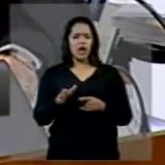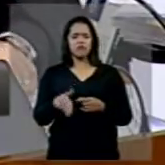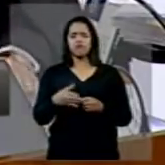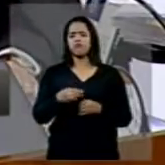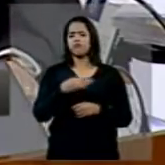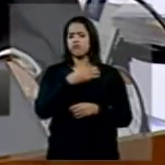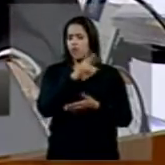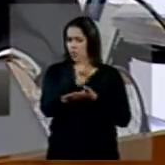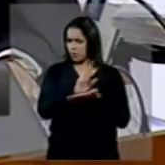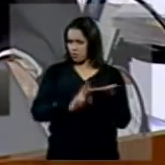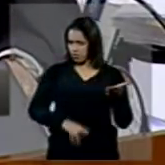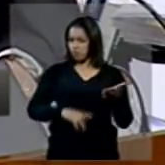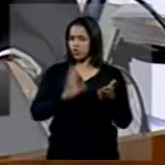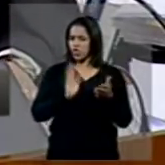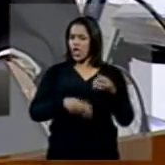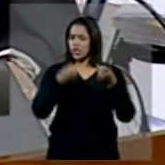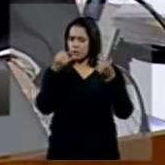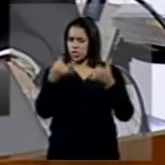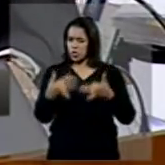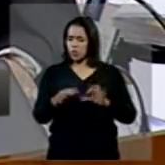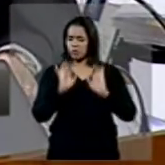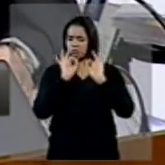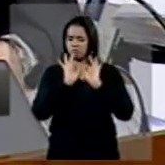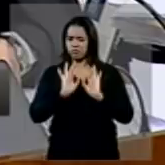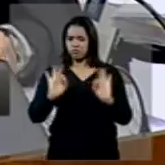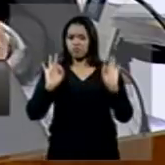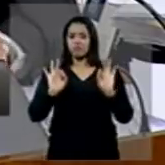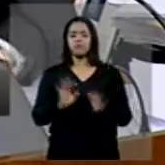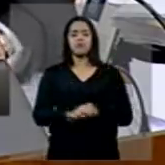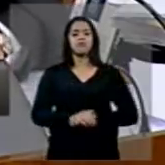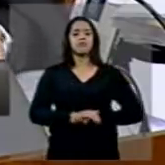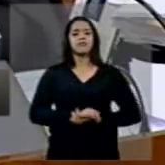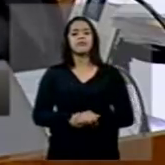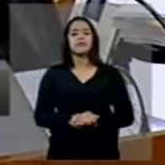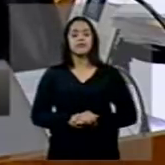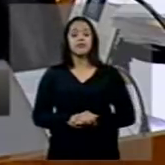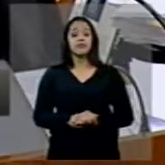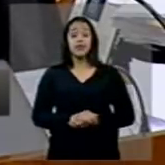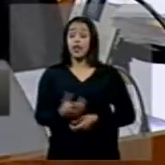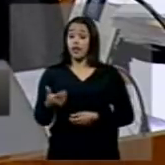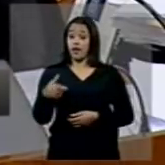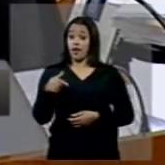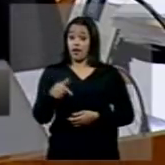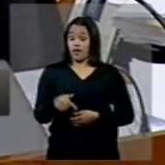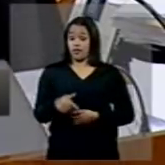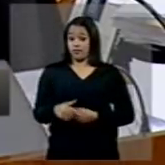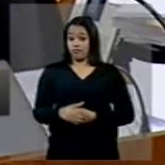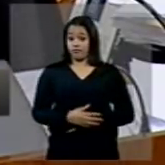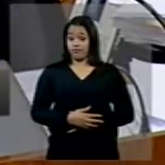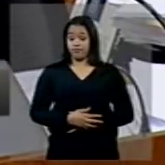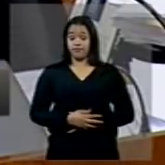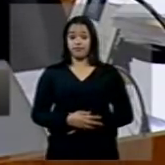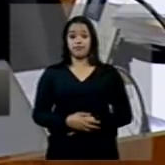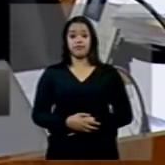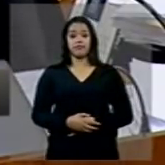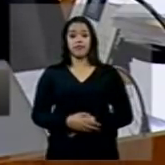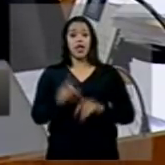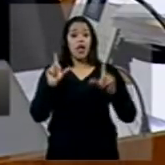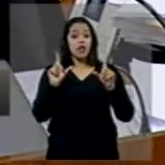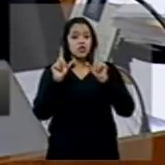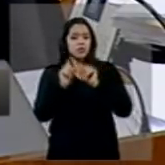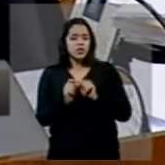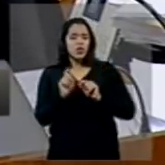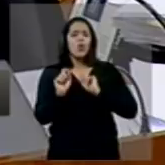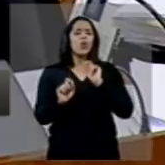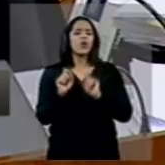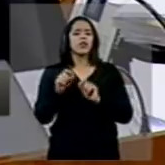pelo eminente ministro relator, ministro Luiz Roberto Barroso. Aqui, em suma, o que se